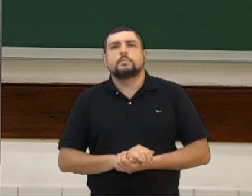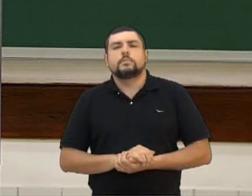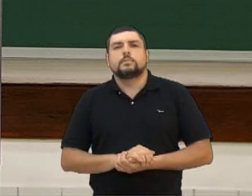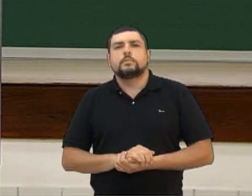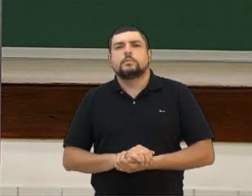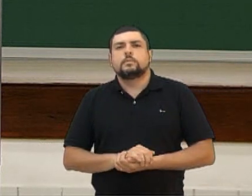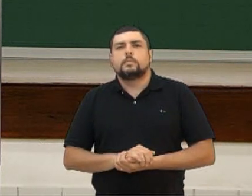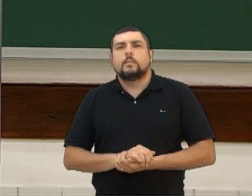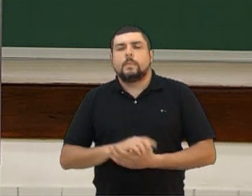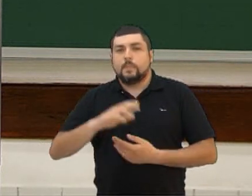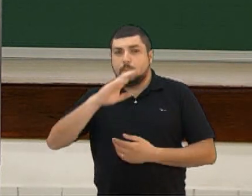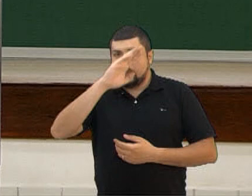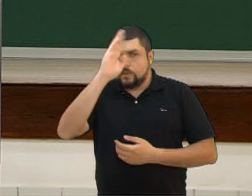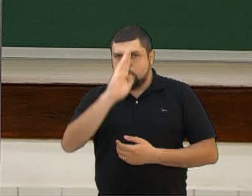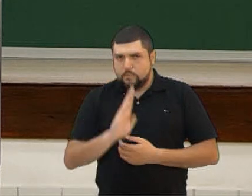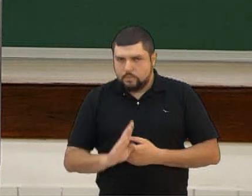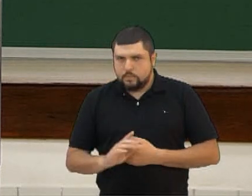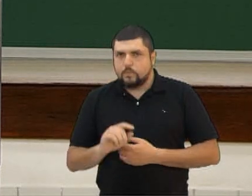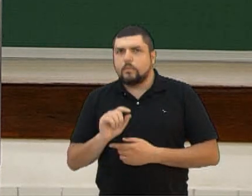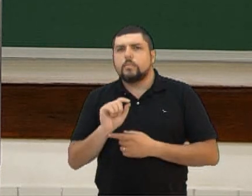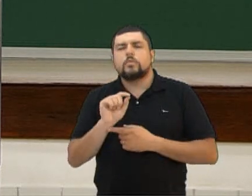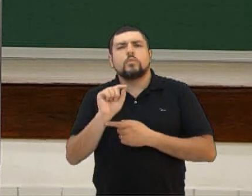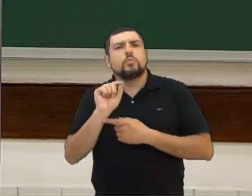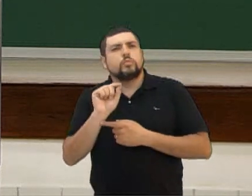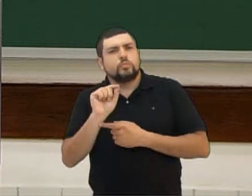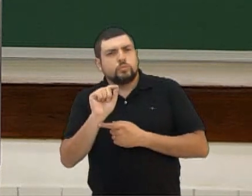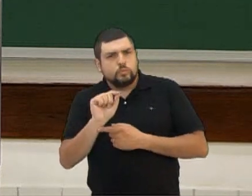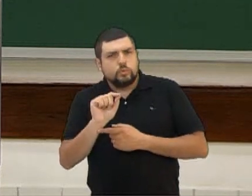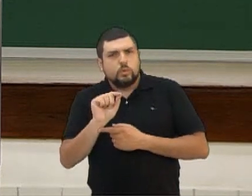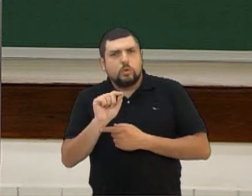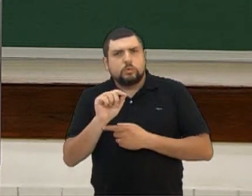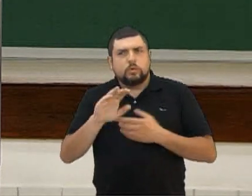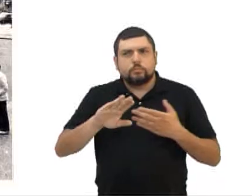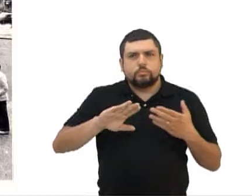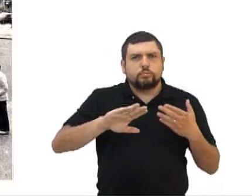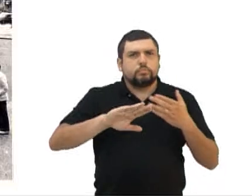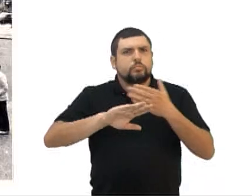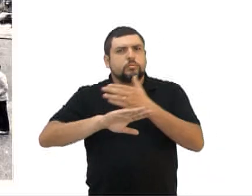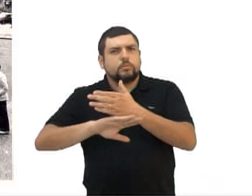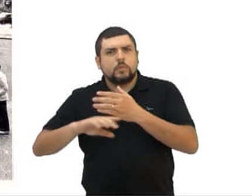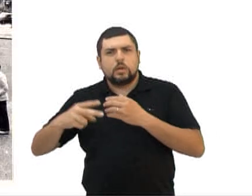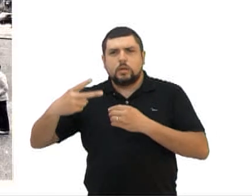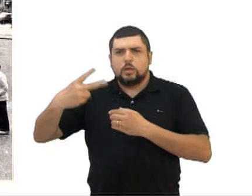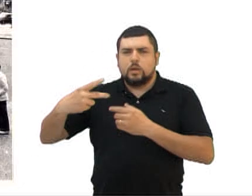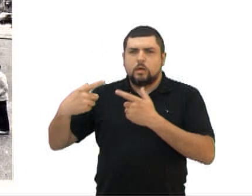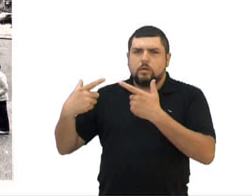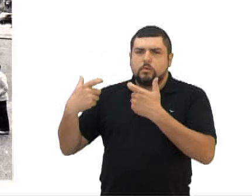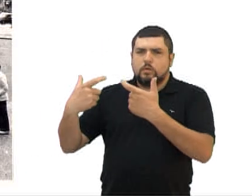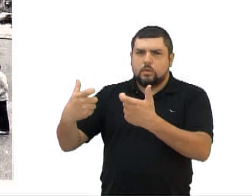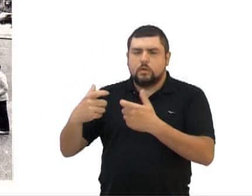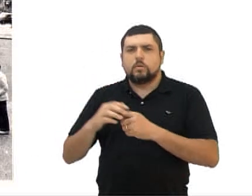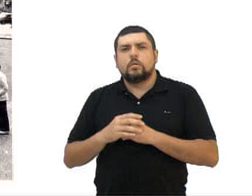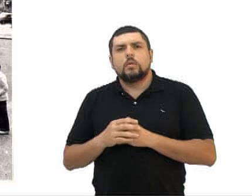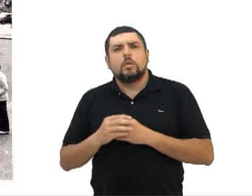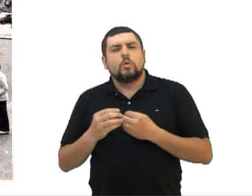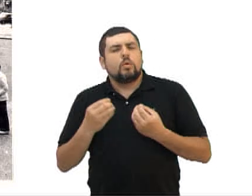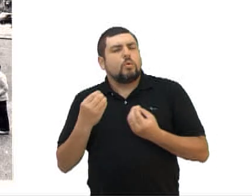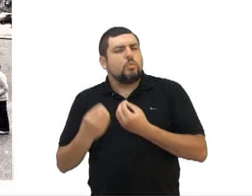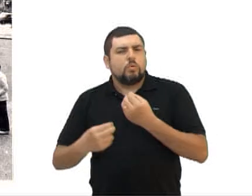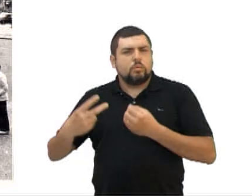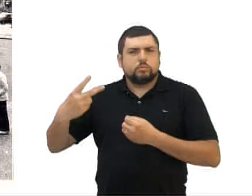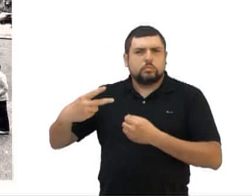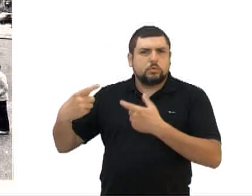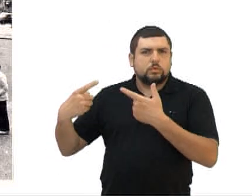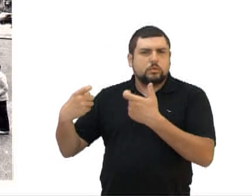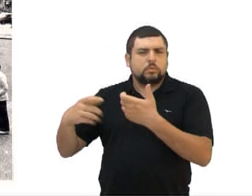O Brasil também nessa época vai participar da Segunda Guerra Mundial. Essa participação da Segunda Guerra Mundial,